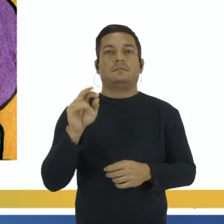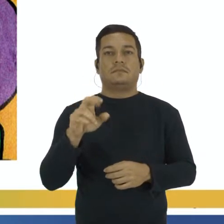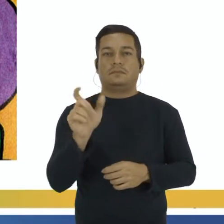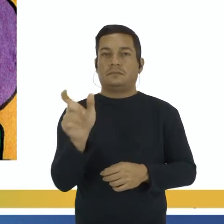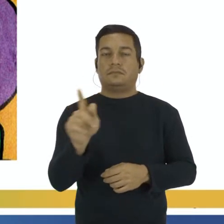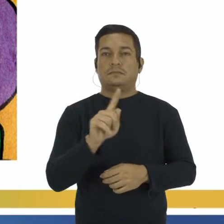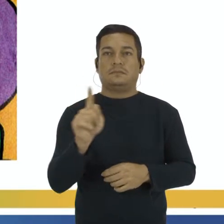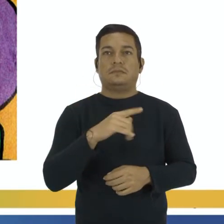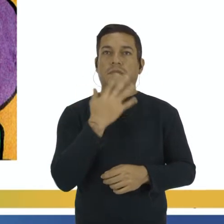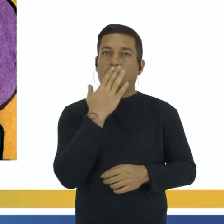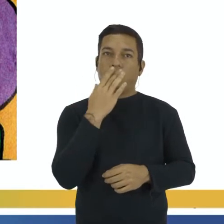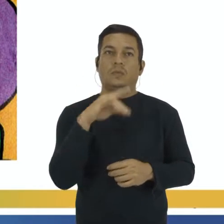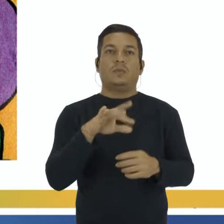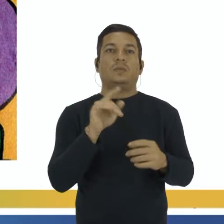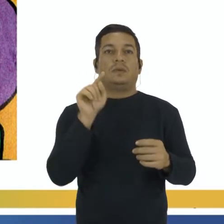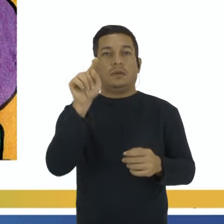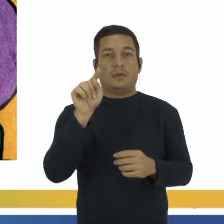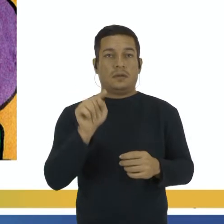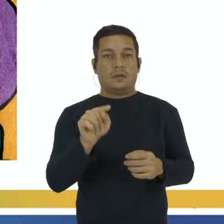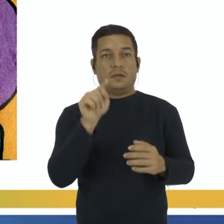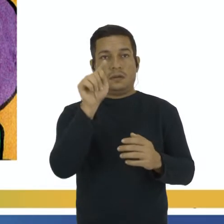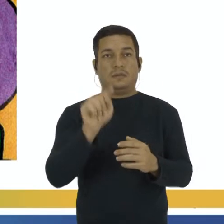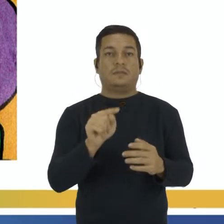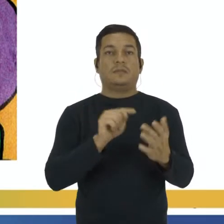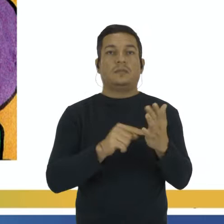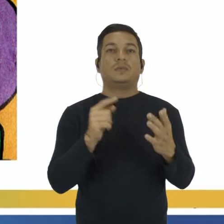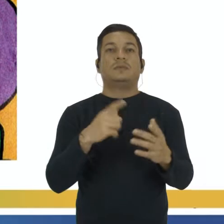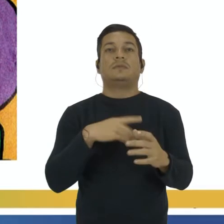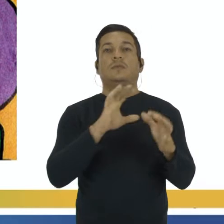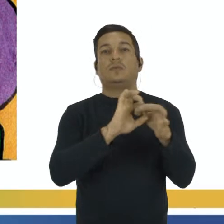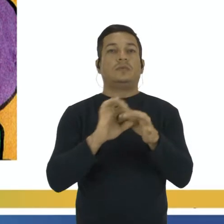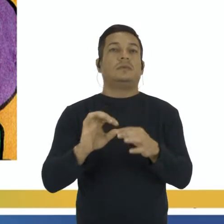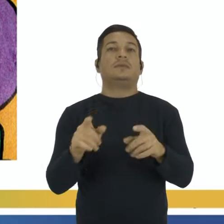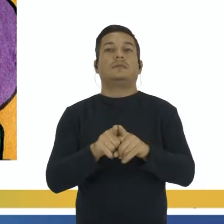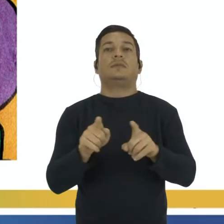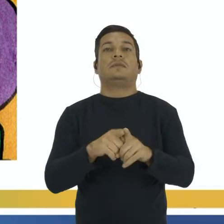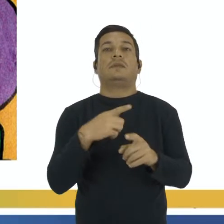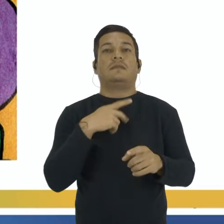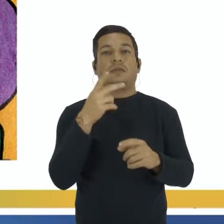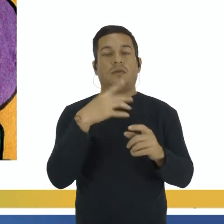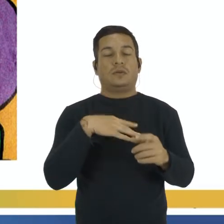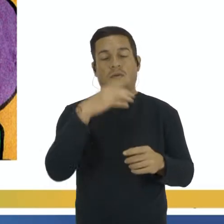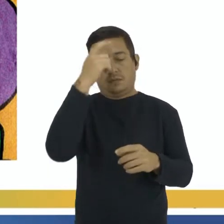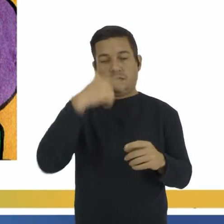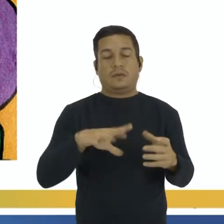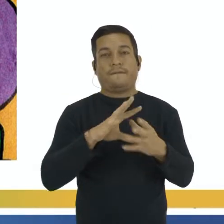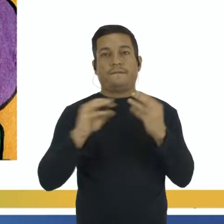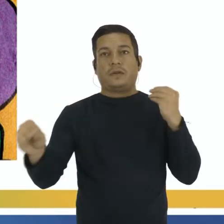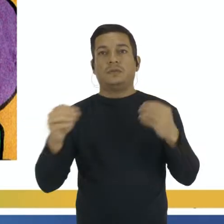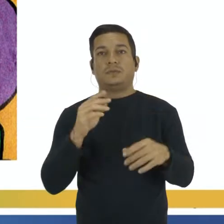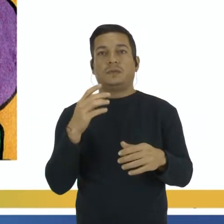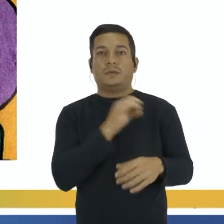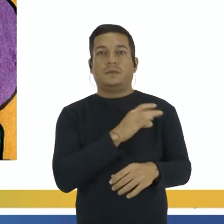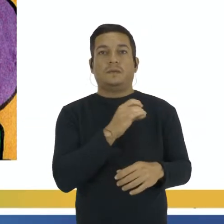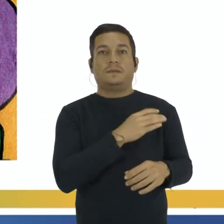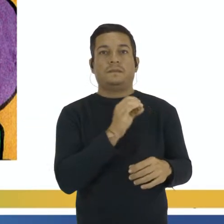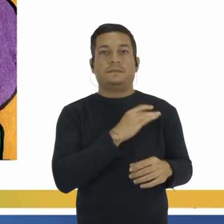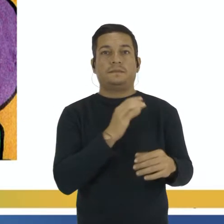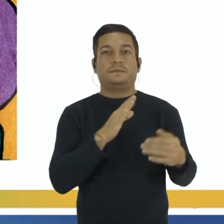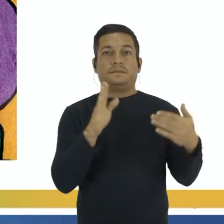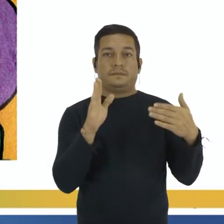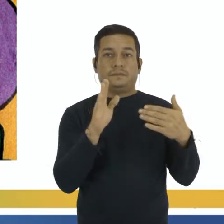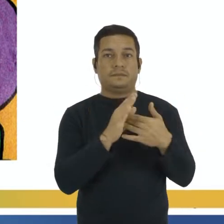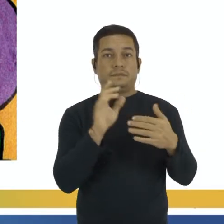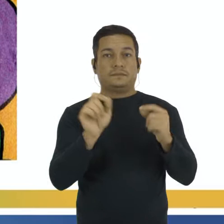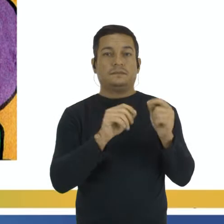a cor, o formato e a pontuação. O contexto sugere que o personagem foge com medo de que a figura apresentada no último quadrinho estoure um